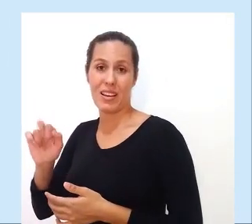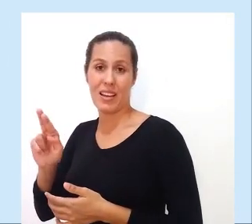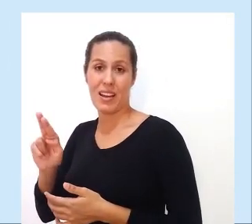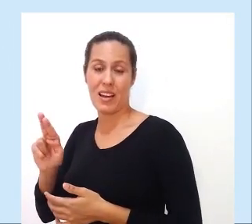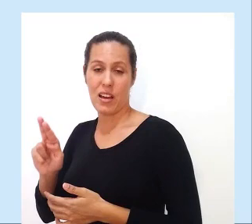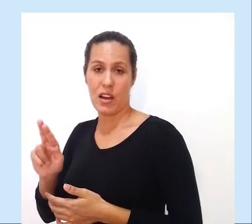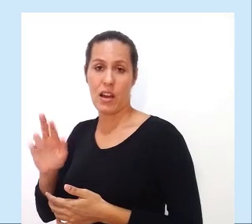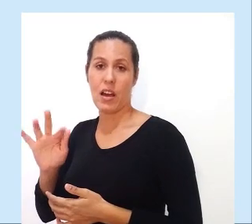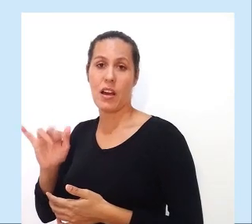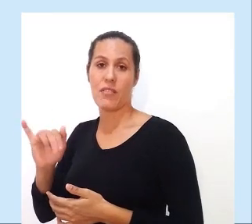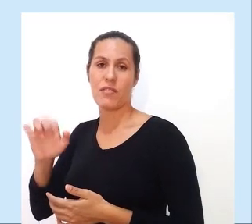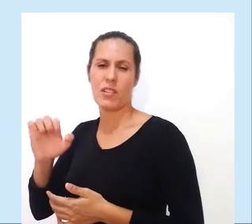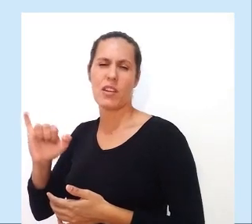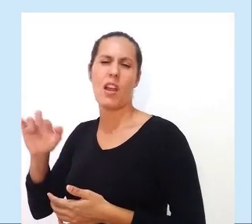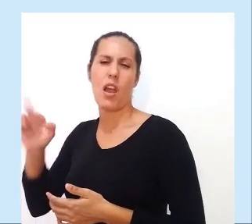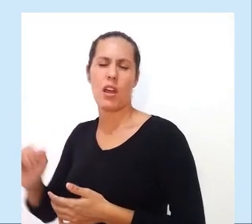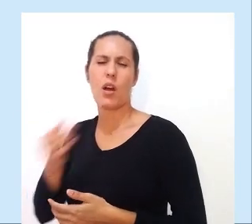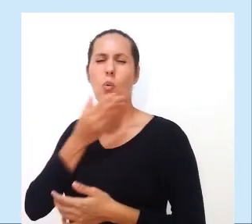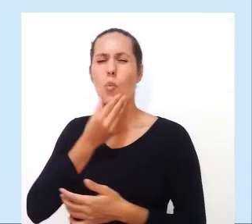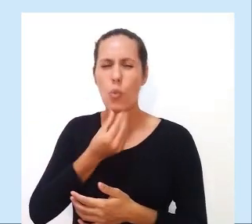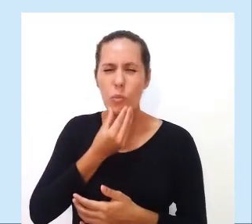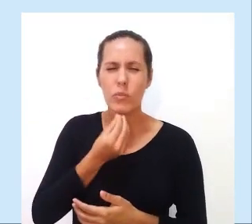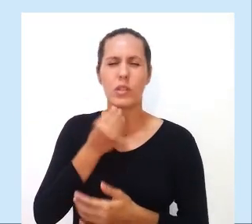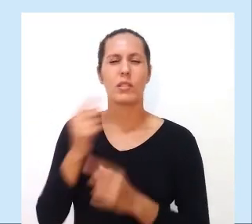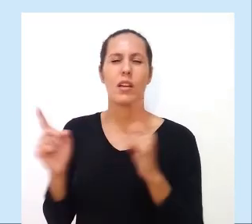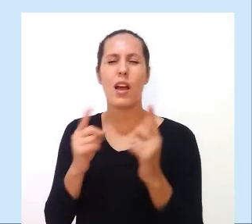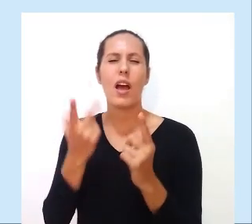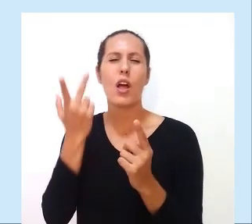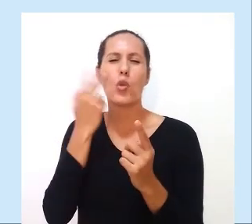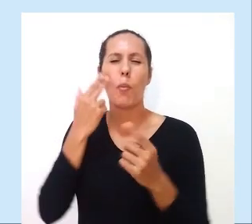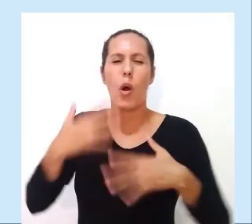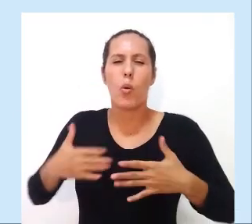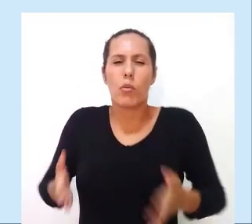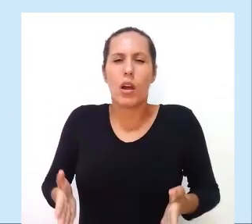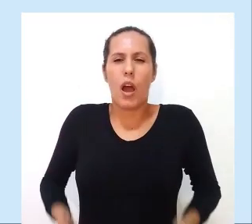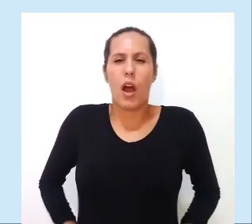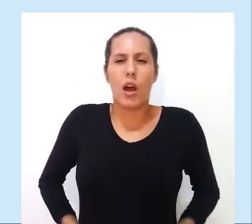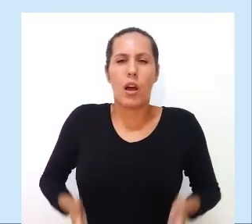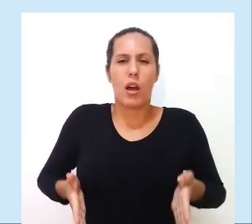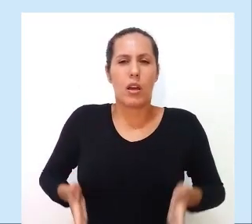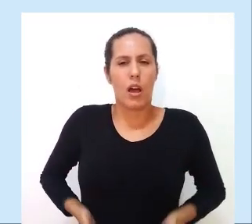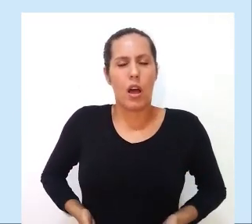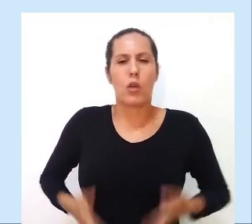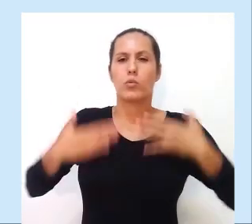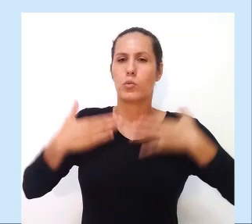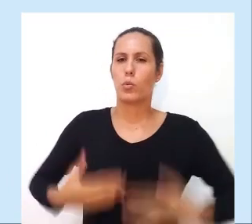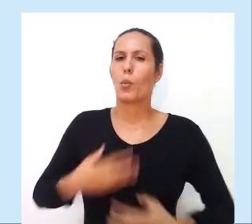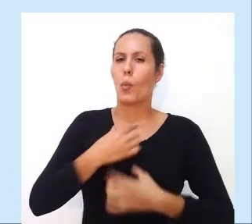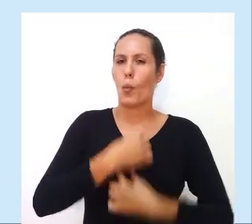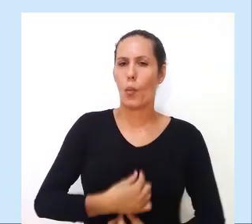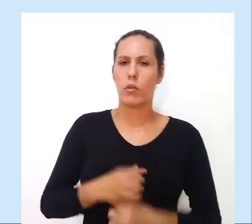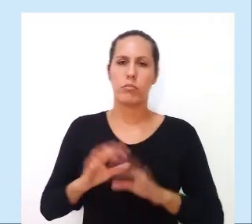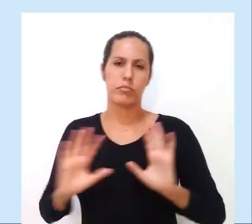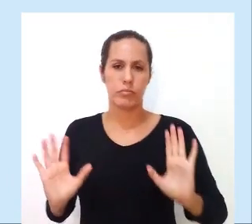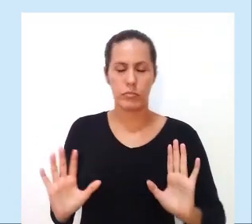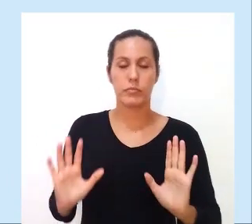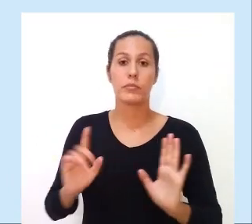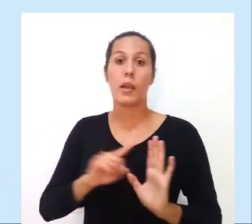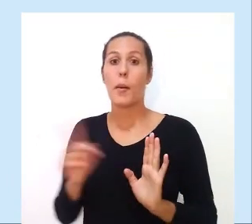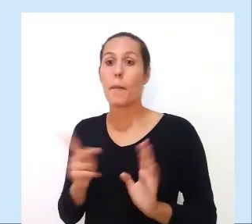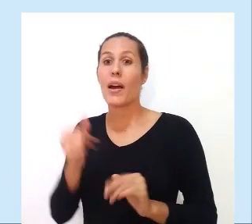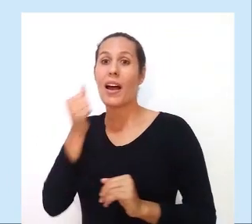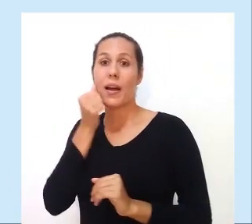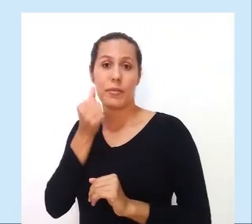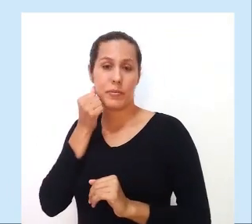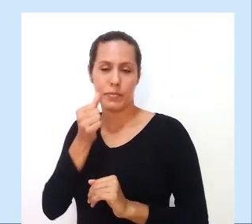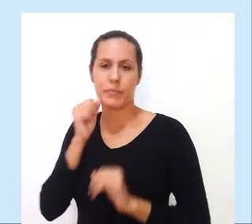exemplo. O homem ainda é um pouco mais próximo, porque eles estão de calça, né, de um traje mais formal, no bolero ele estava até de terno, etc.